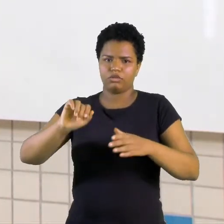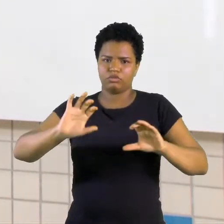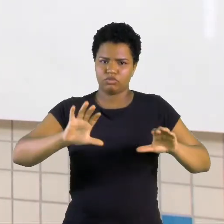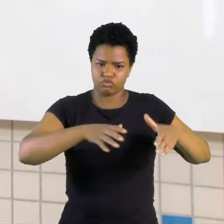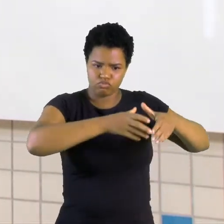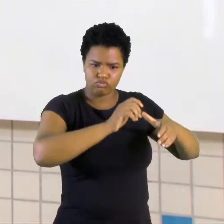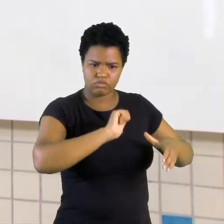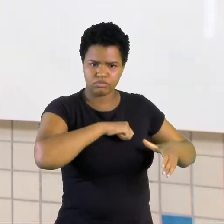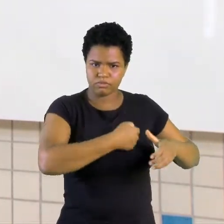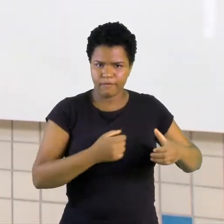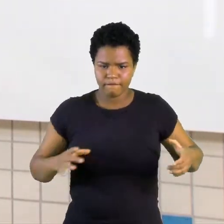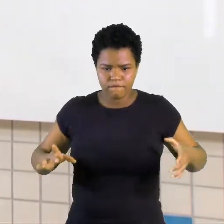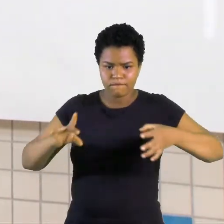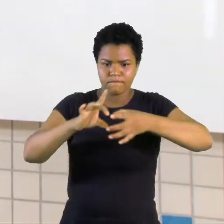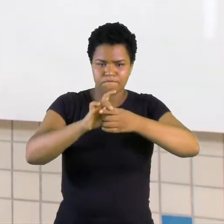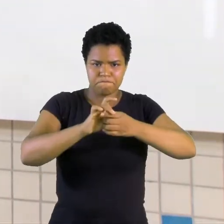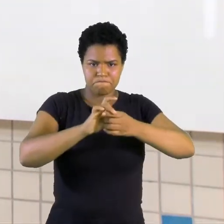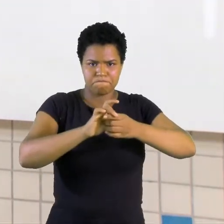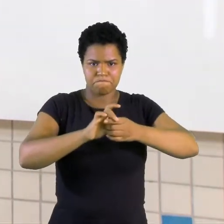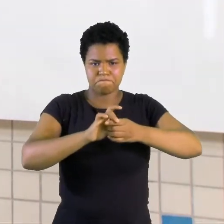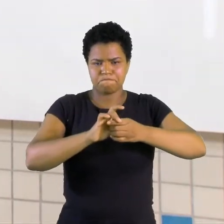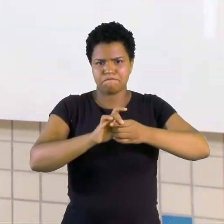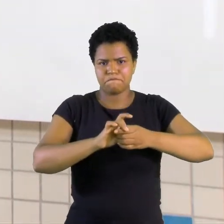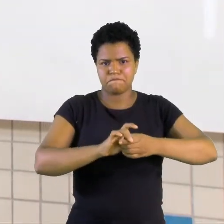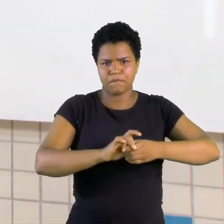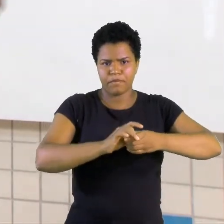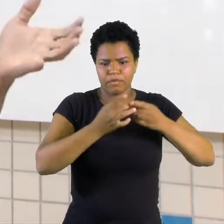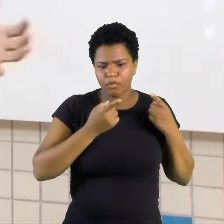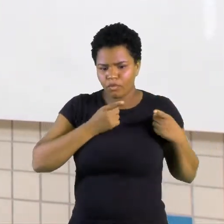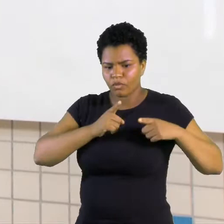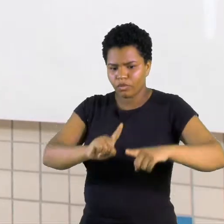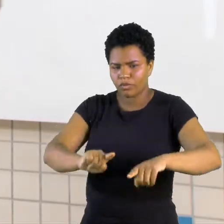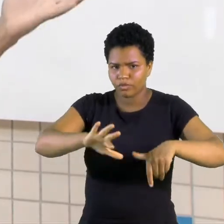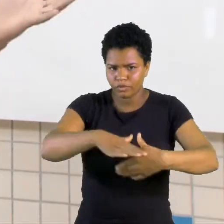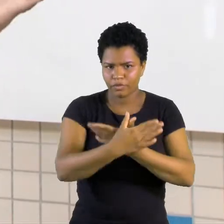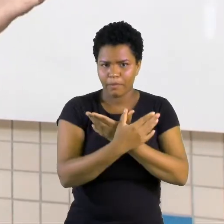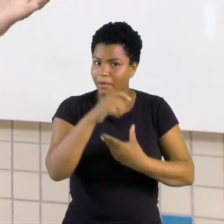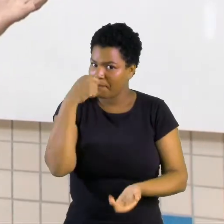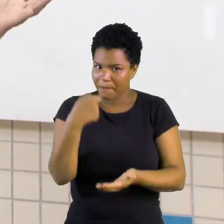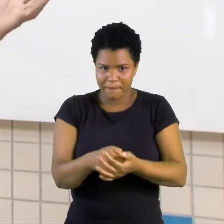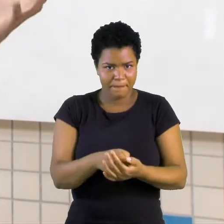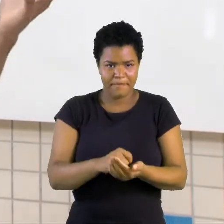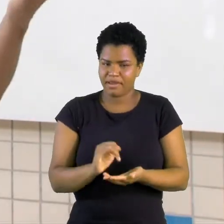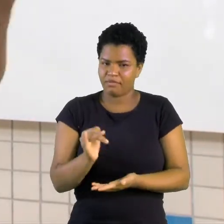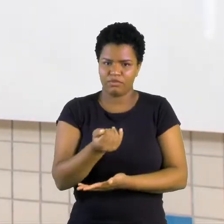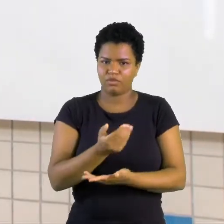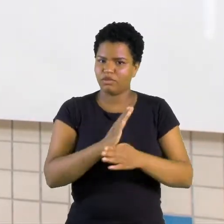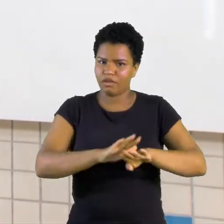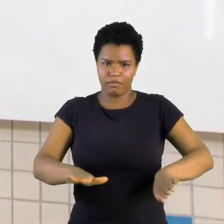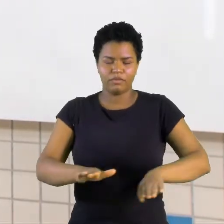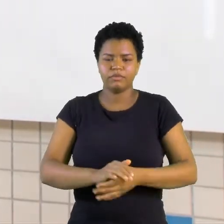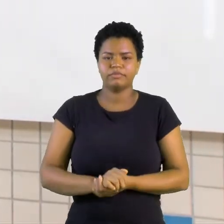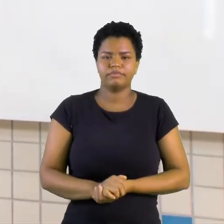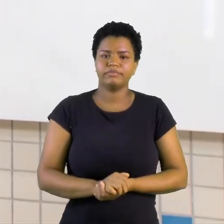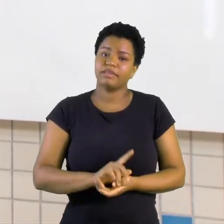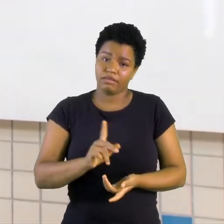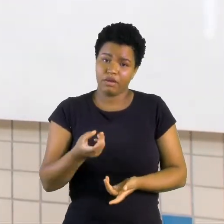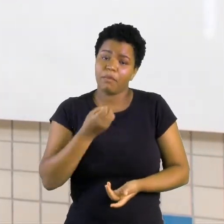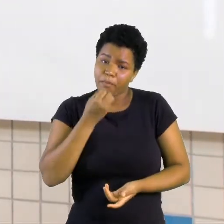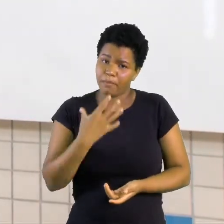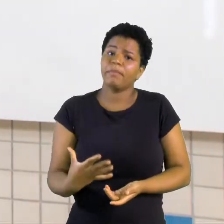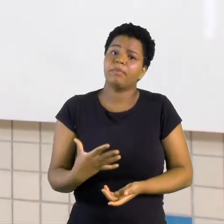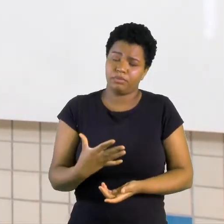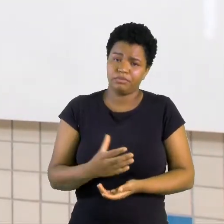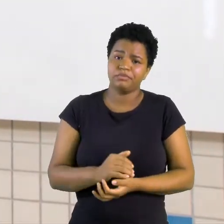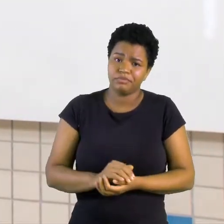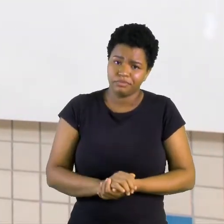espanhóis para derrotar a sociedade asteca, para não pagar mais imposto, certo? Então isso traria benefício para eles.